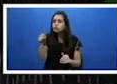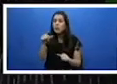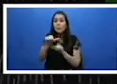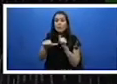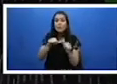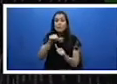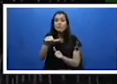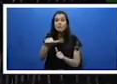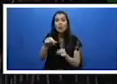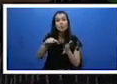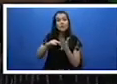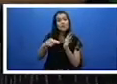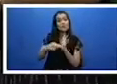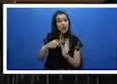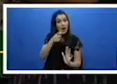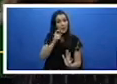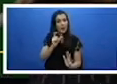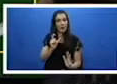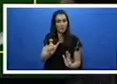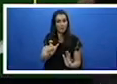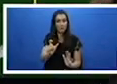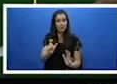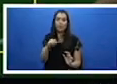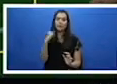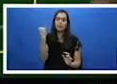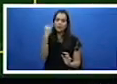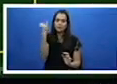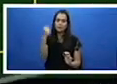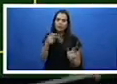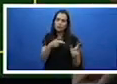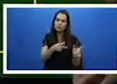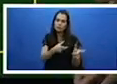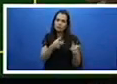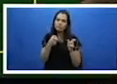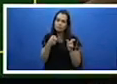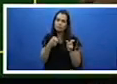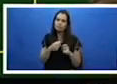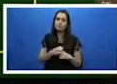pode mudar o sentido da palavrinha, ok?